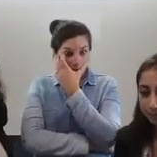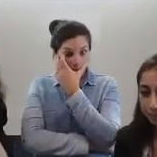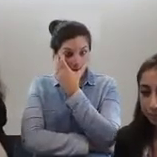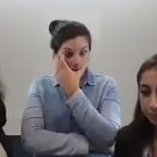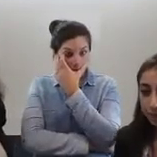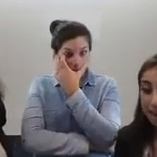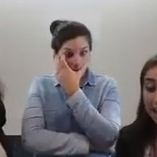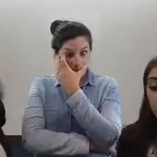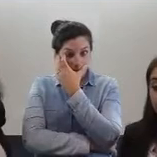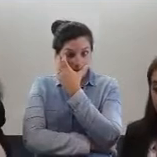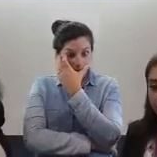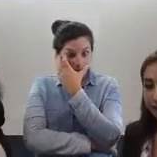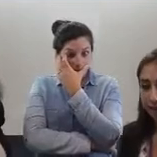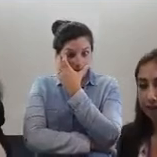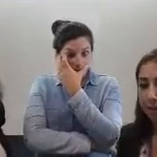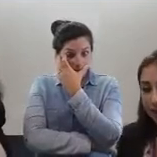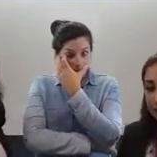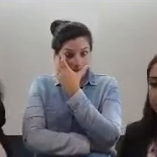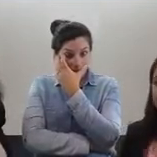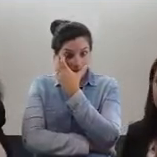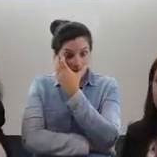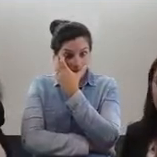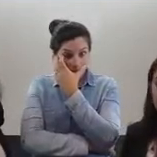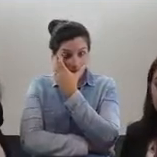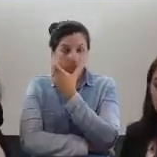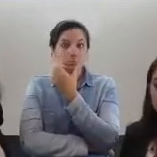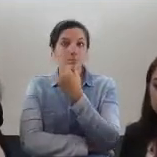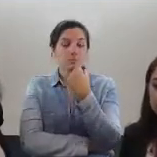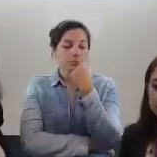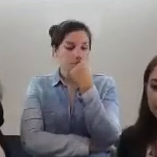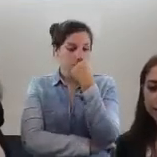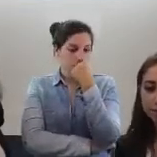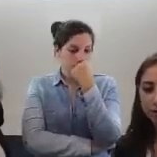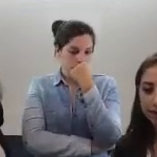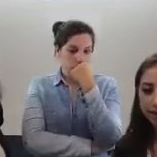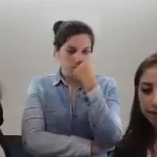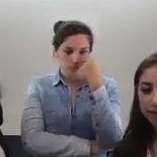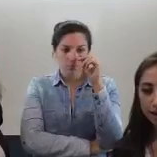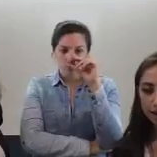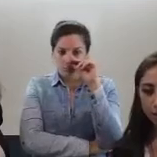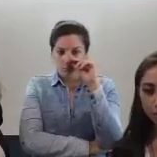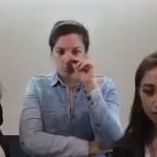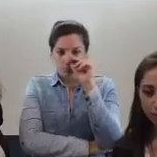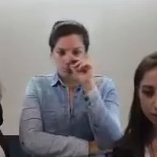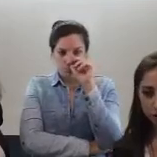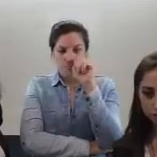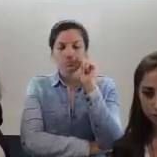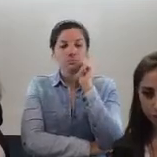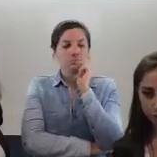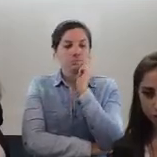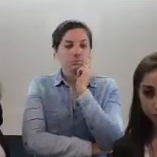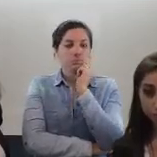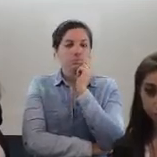gente tem... Aqui na minha UNO. Através da minha UNO, a gente tem na barra ali, biblioteca, o portal de